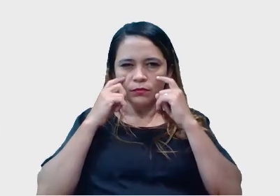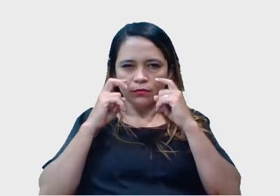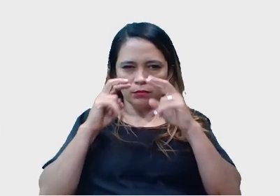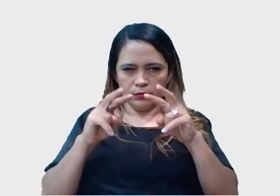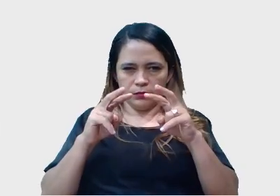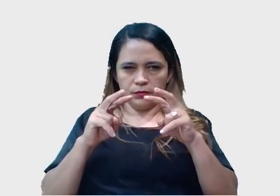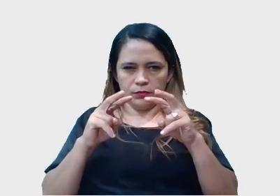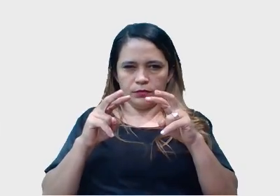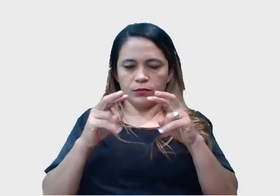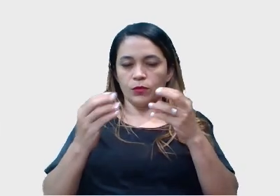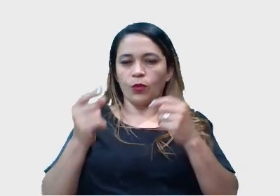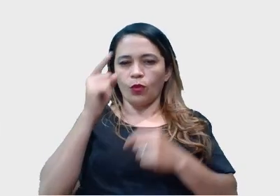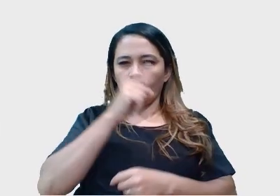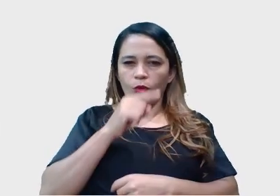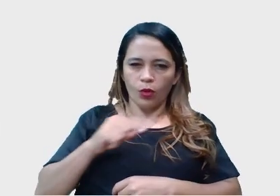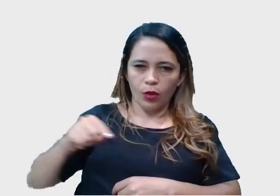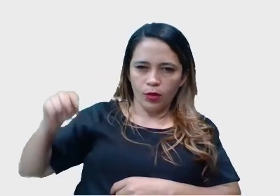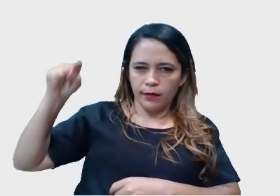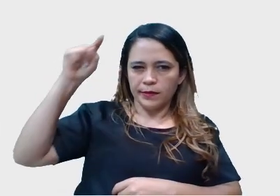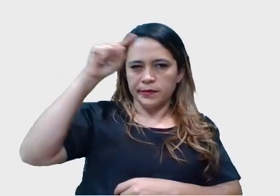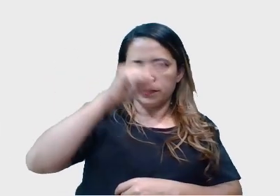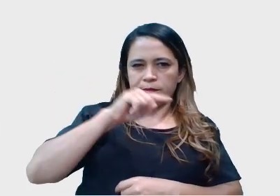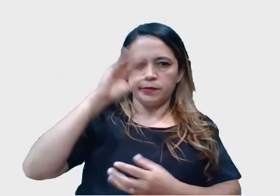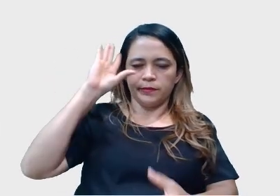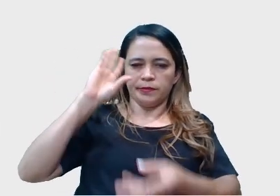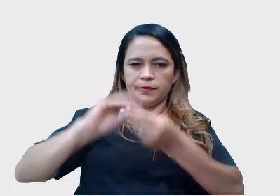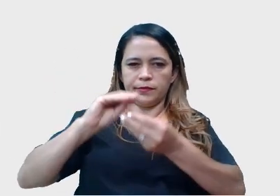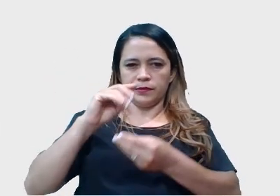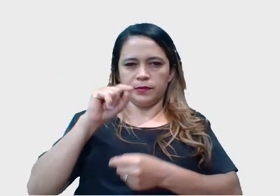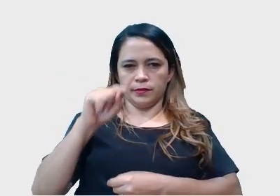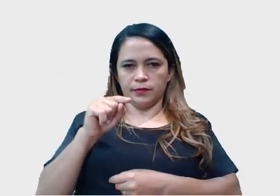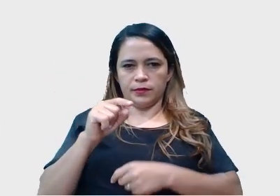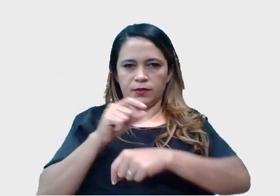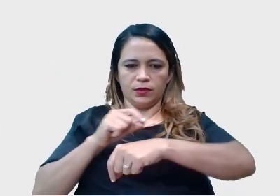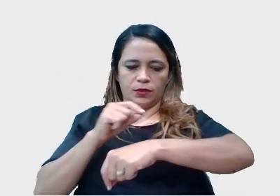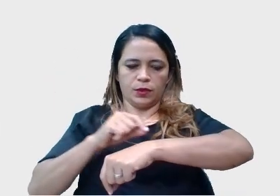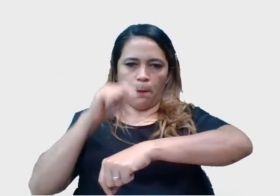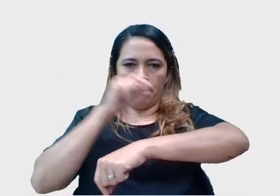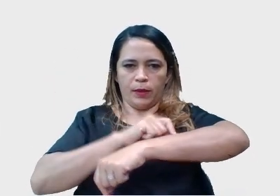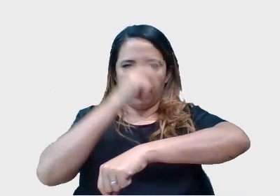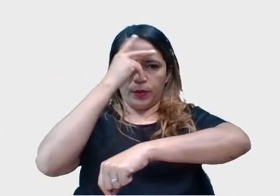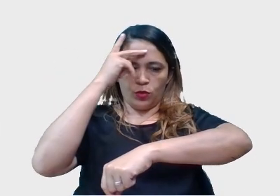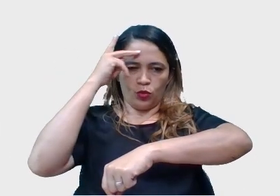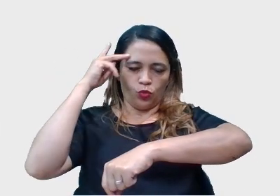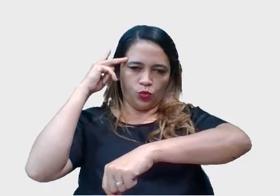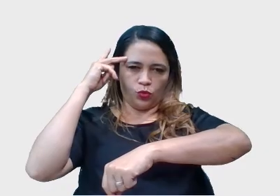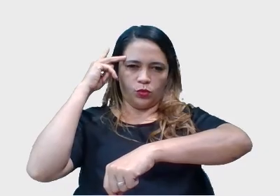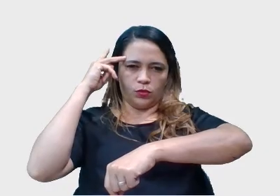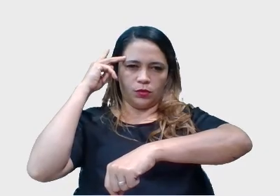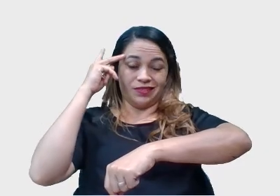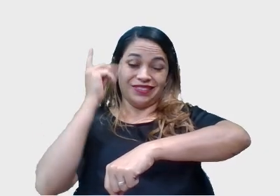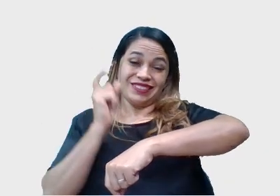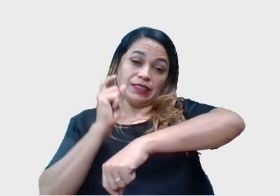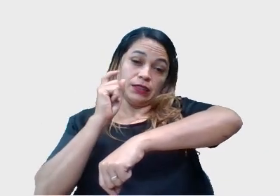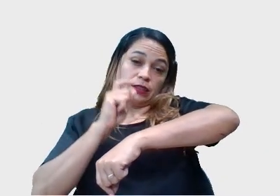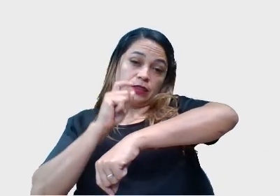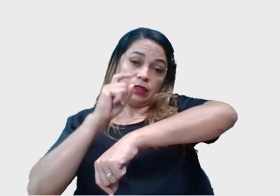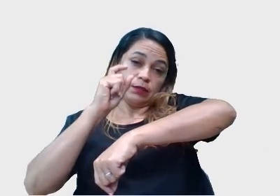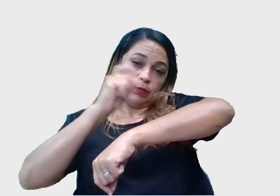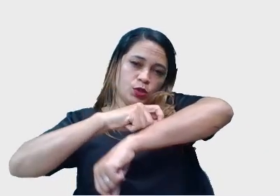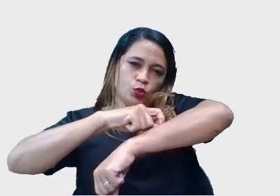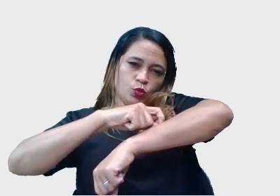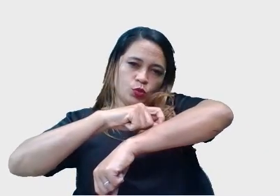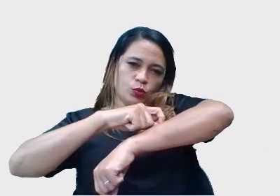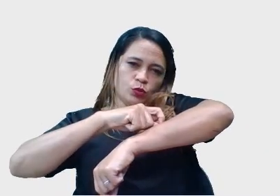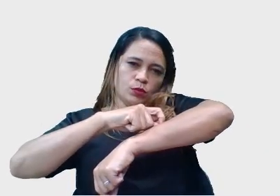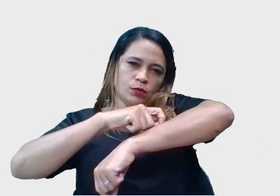comigo, ó, tá bom? Então, resumindo o ciclo, é o seguinte, o barbeiro pica uma pessoa, na hora que o barbeiro pica essa pessoa,